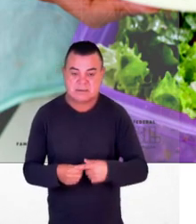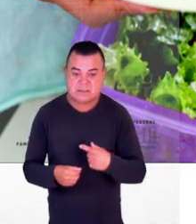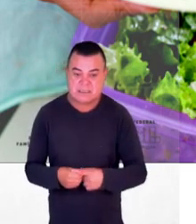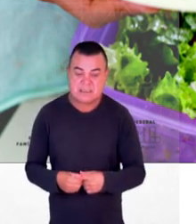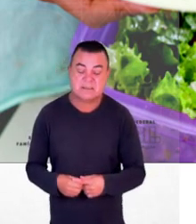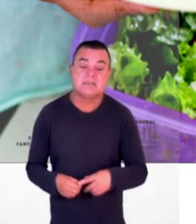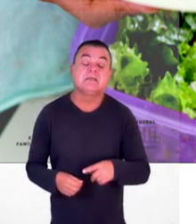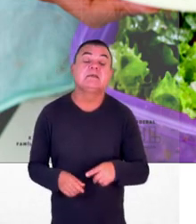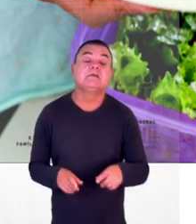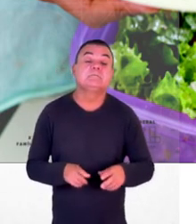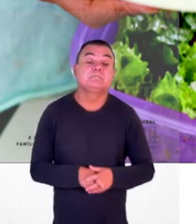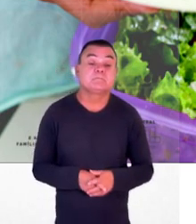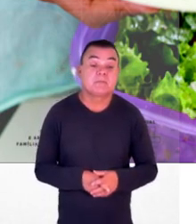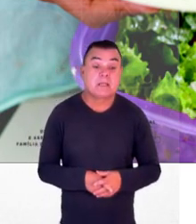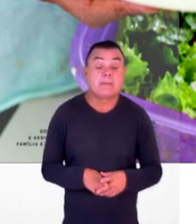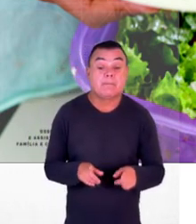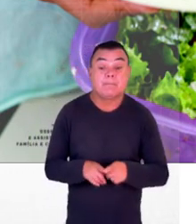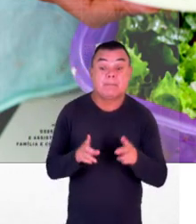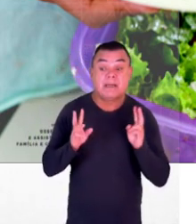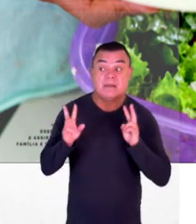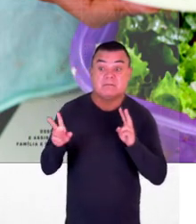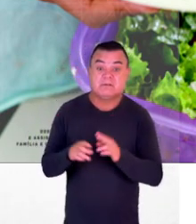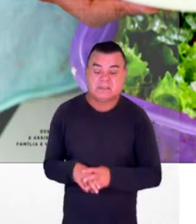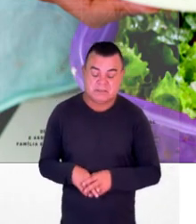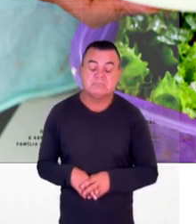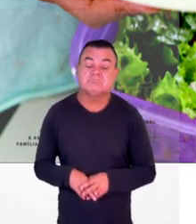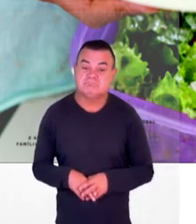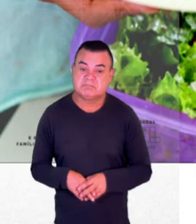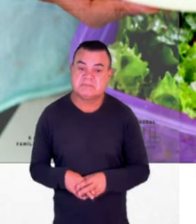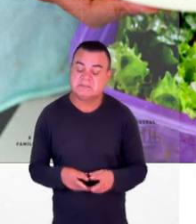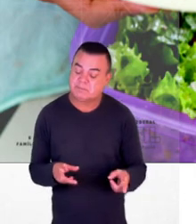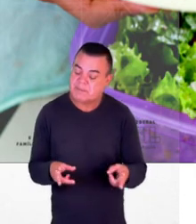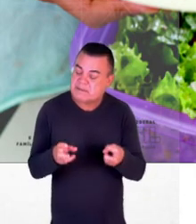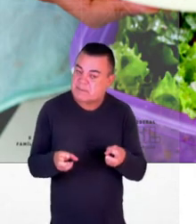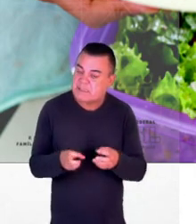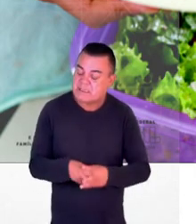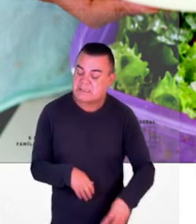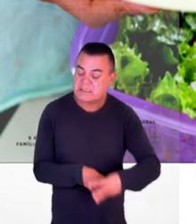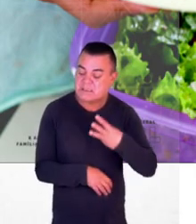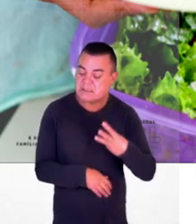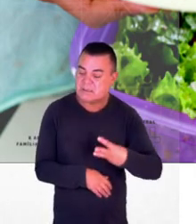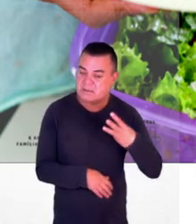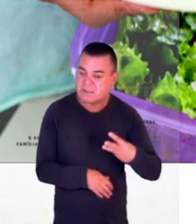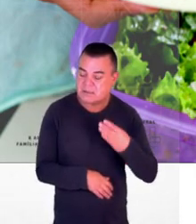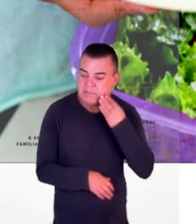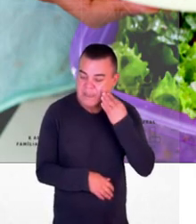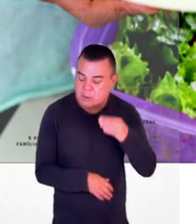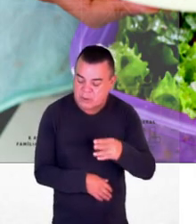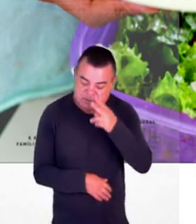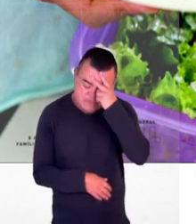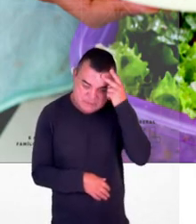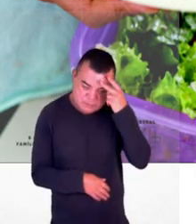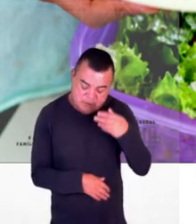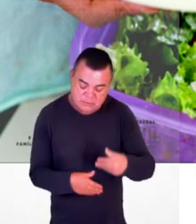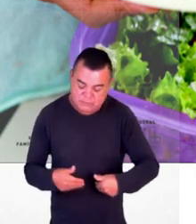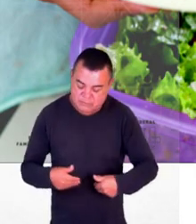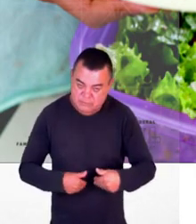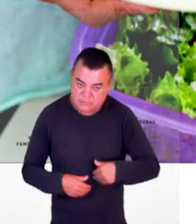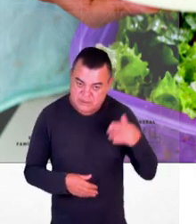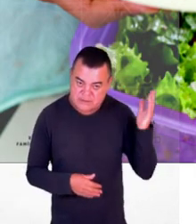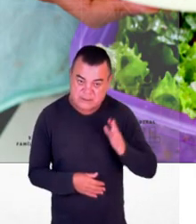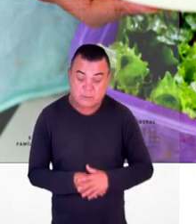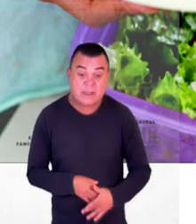olhar para esse que é um dos fatores também eh de que dessas 33 milhões de pessoas que passam fome no Brasil